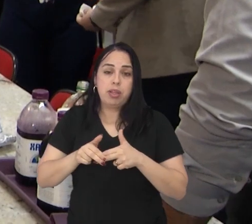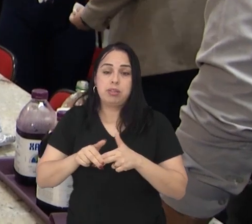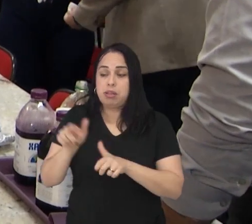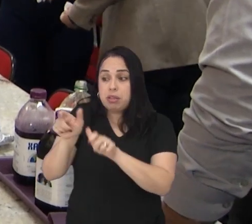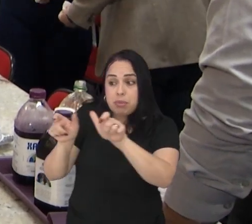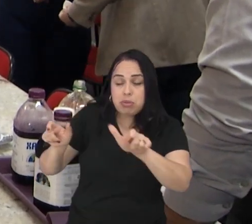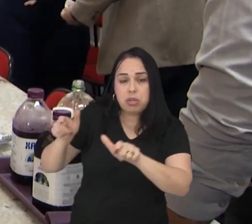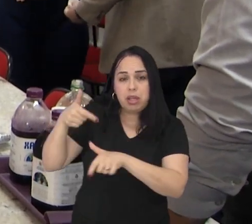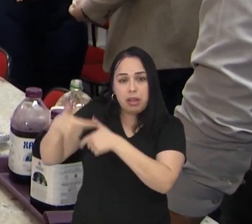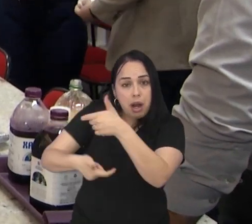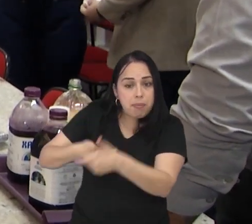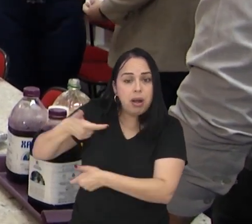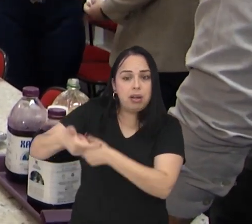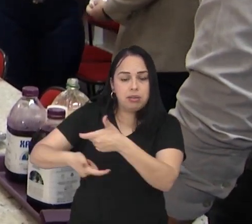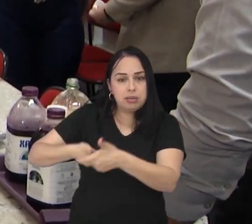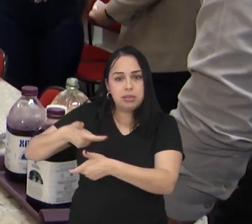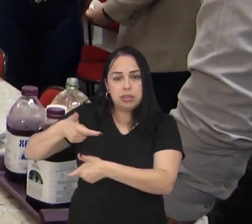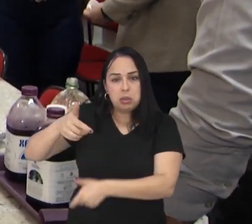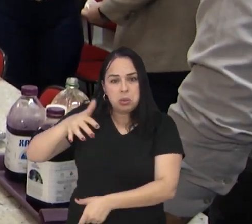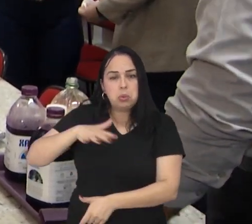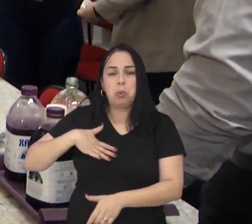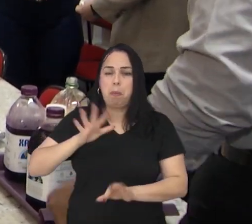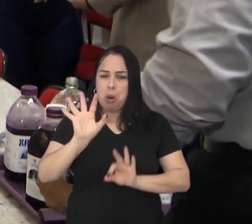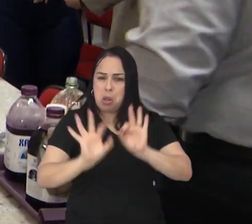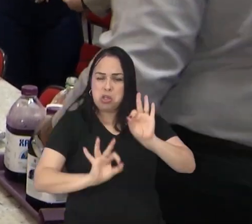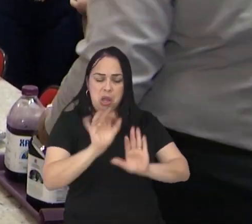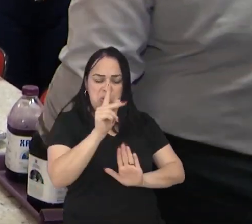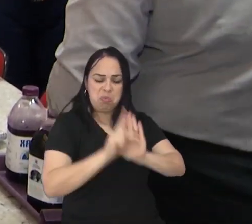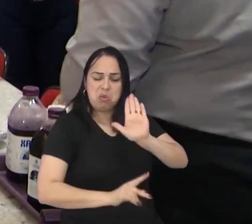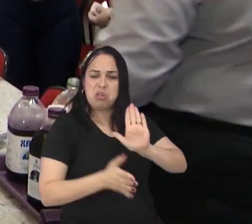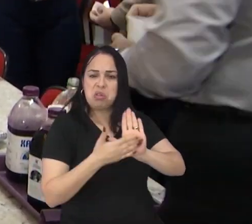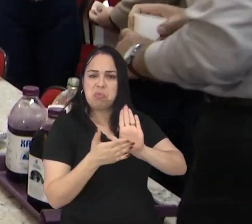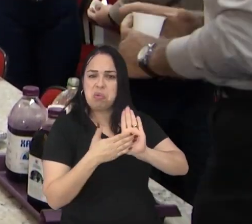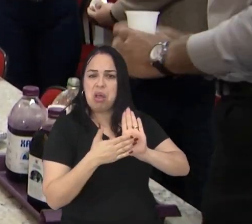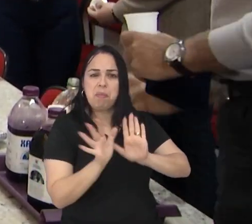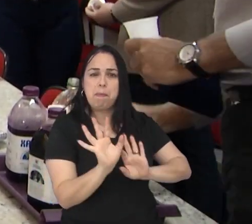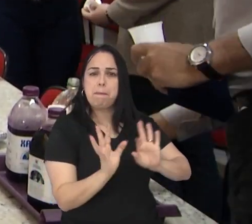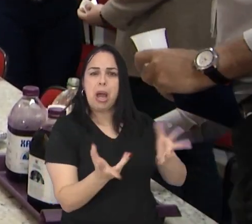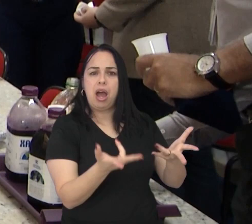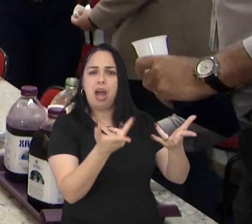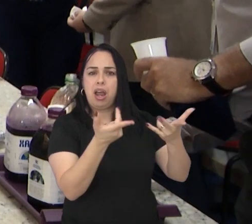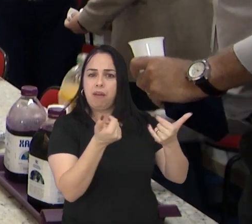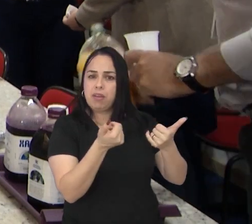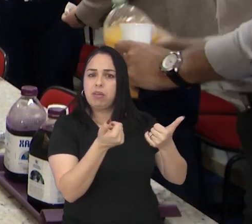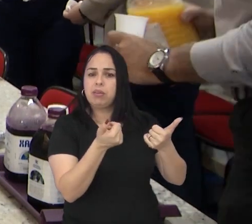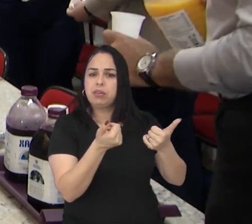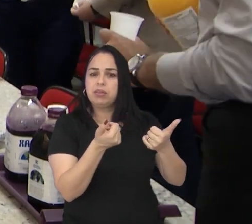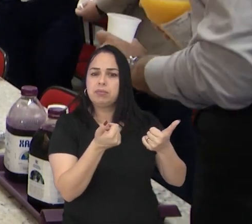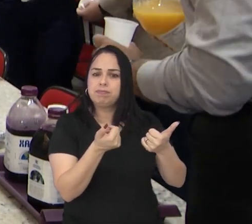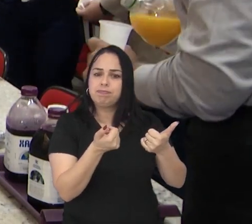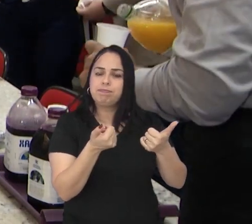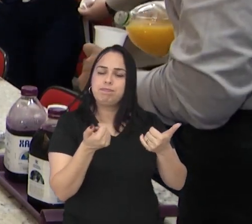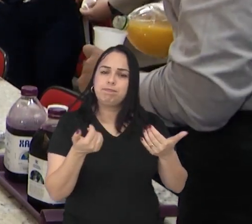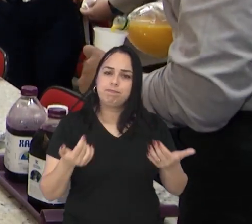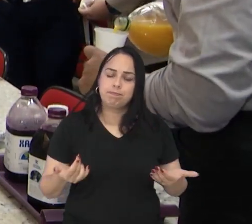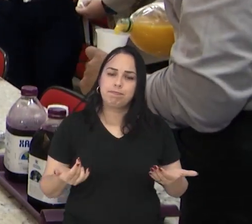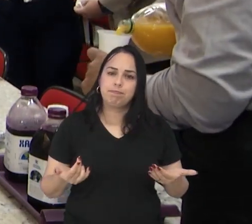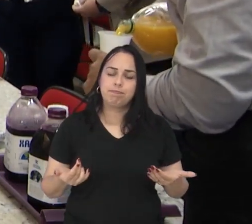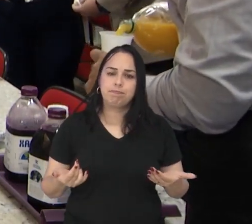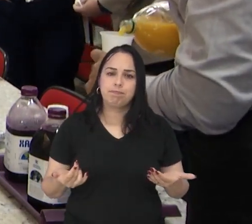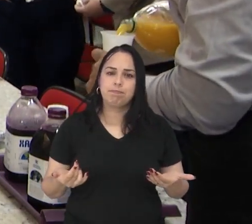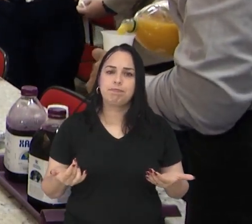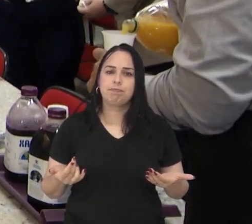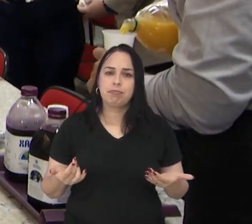E realmente essas pessoas todas envolvidas nesse grande projeto e esse feito que foi realizado,